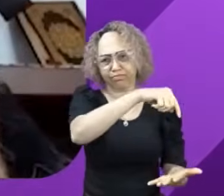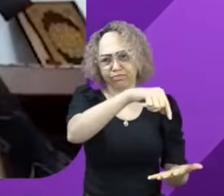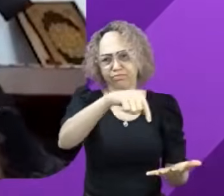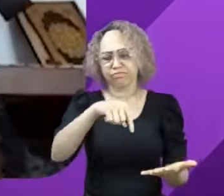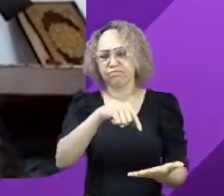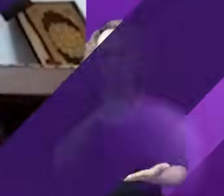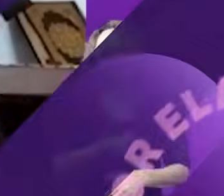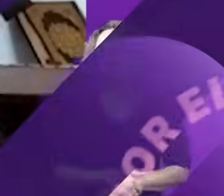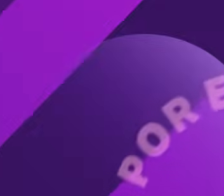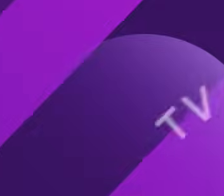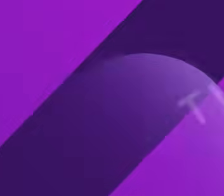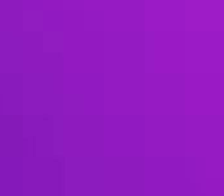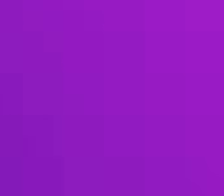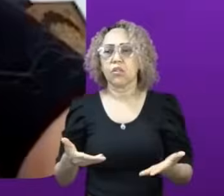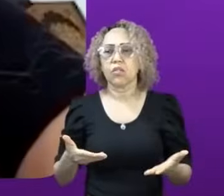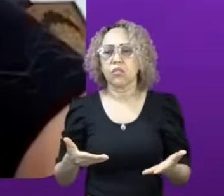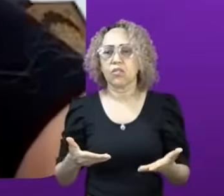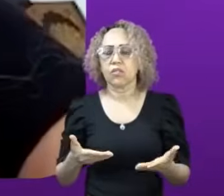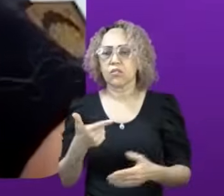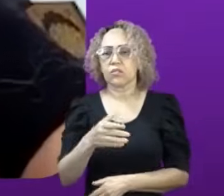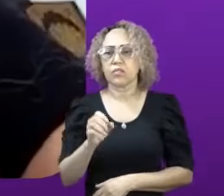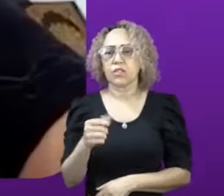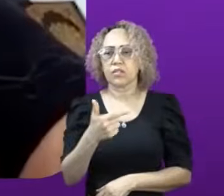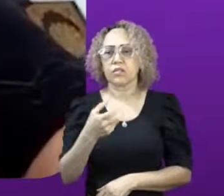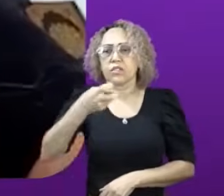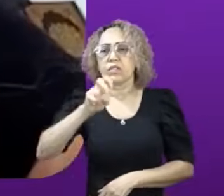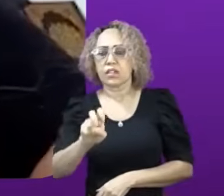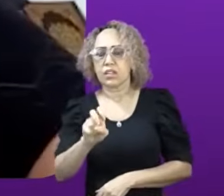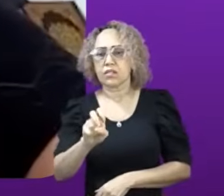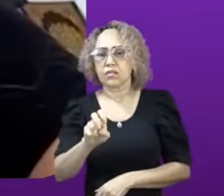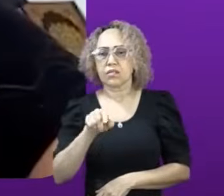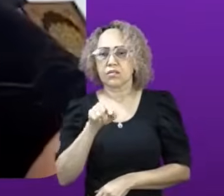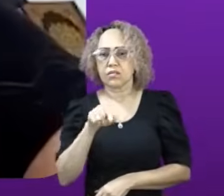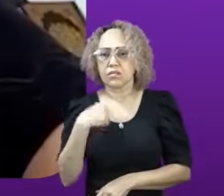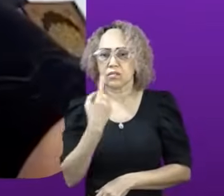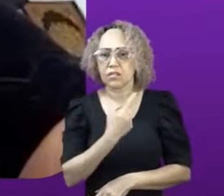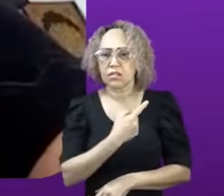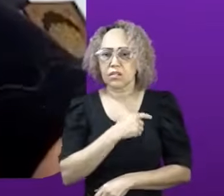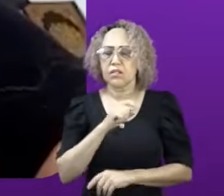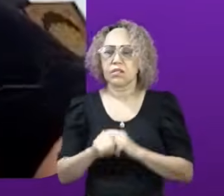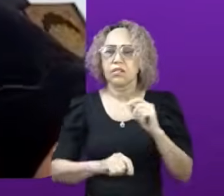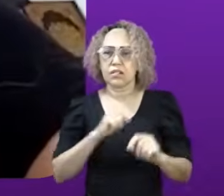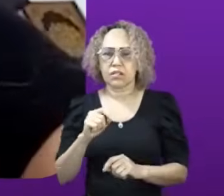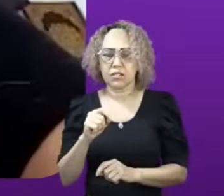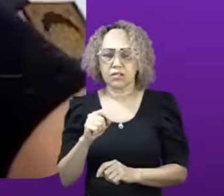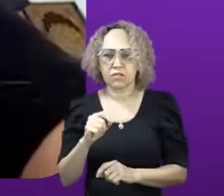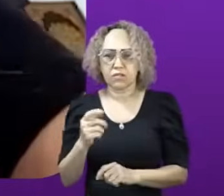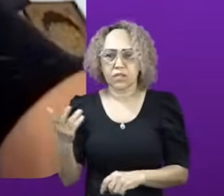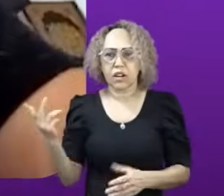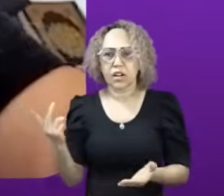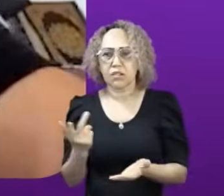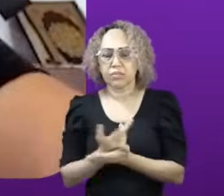sempre no nosso trabalho. Este ano estamos fazendo, que inclusive vai ser realizado agora